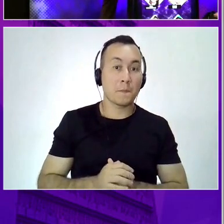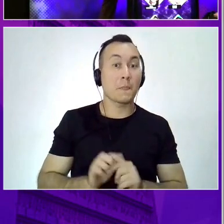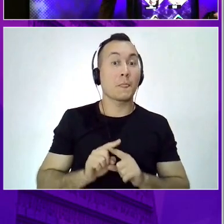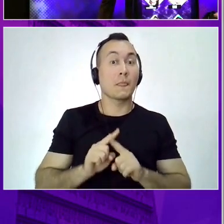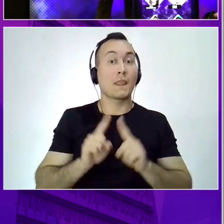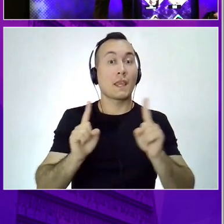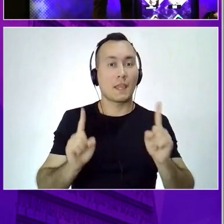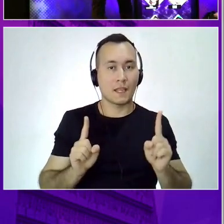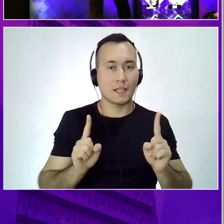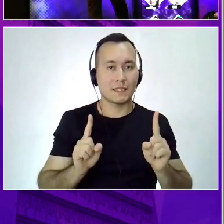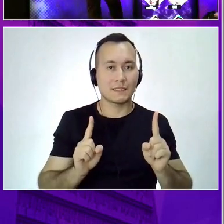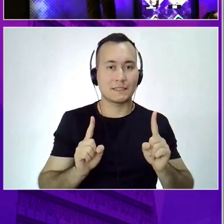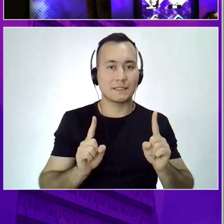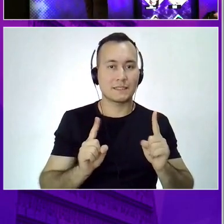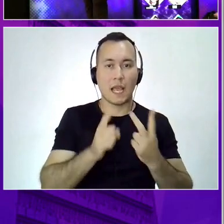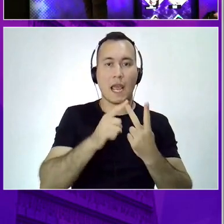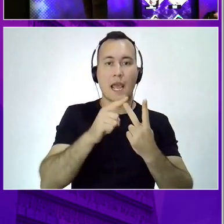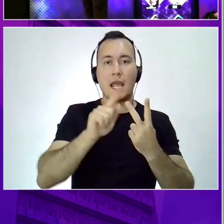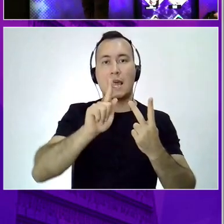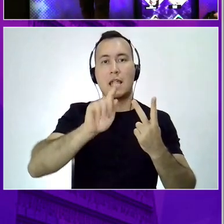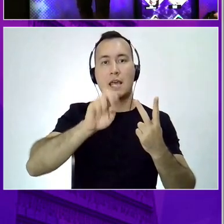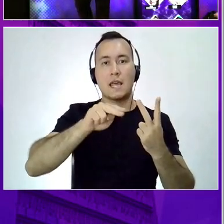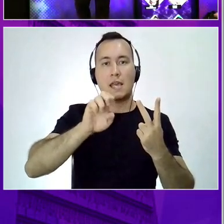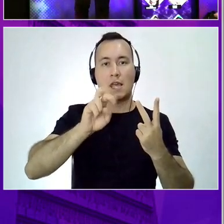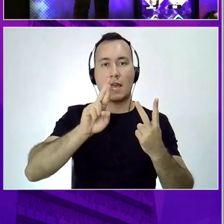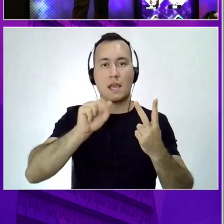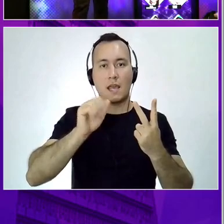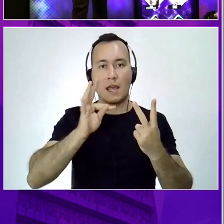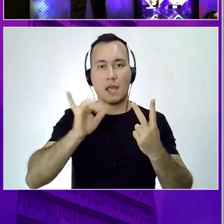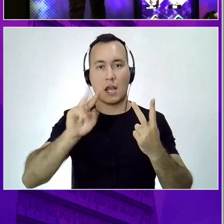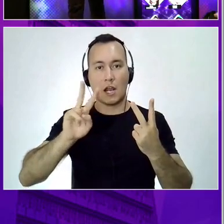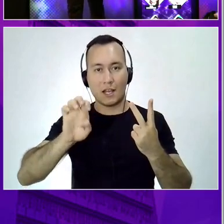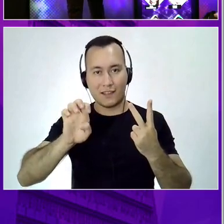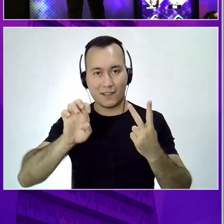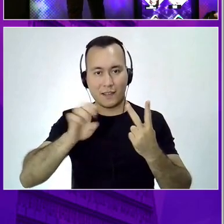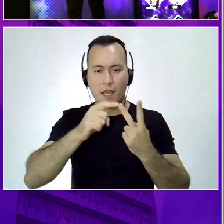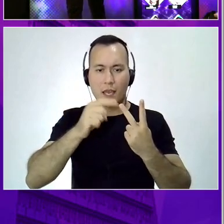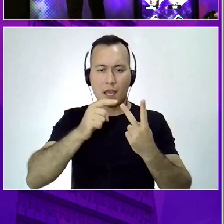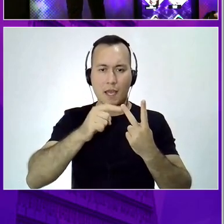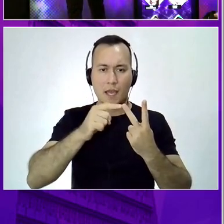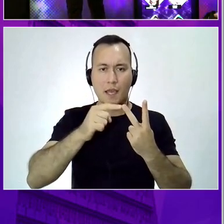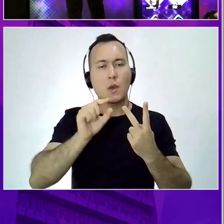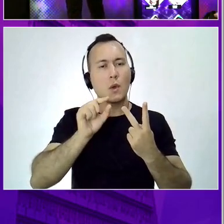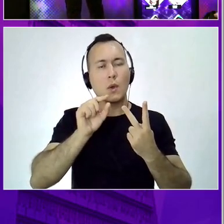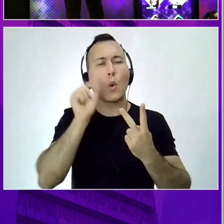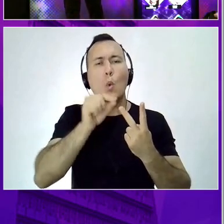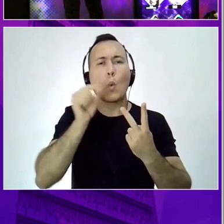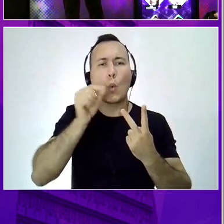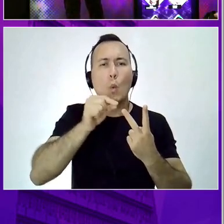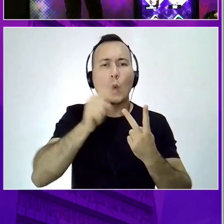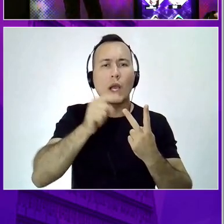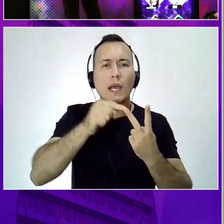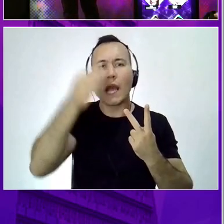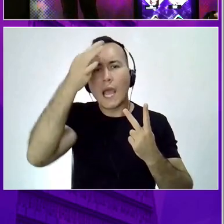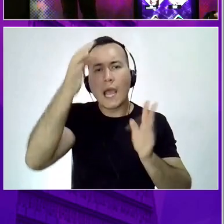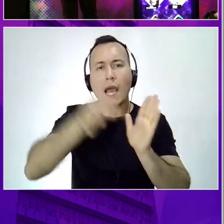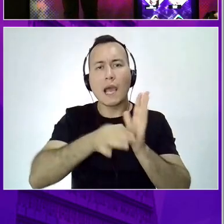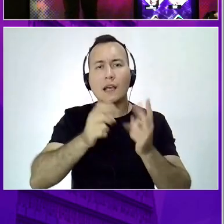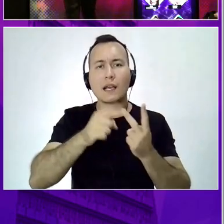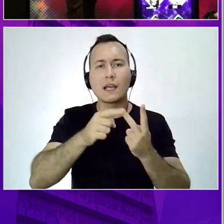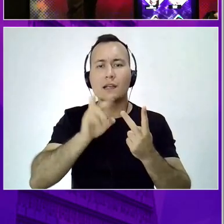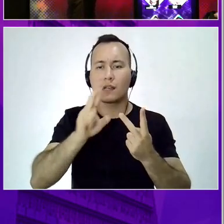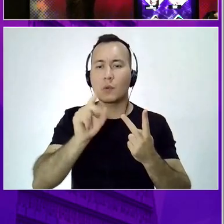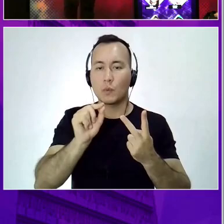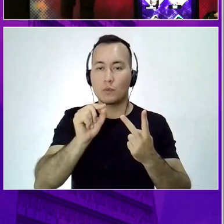fala de Generative AI, a palavra vem gerar. Ele gera algum conteúdo. Olha